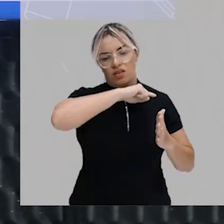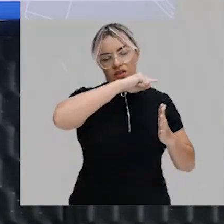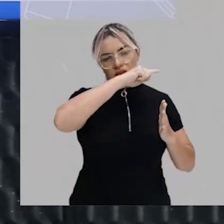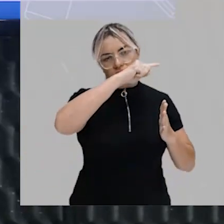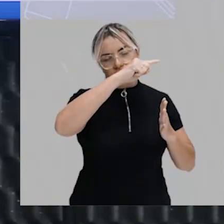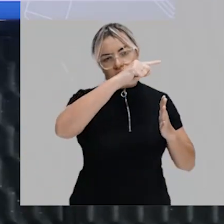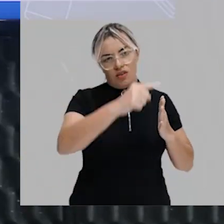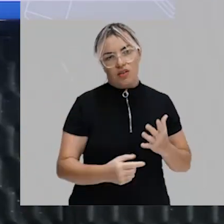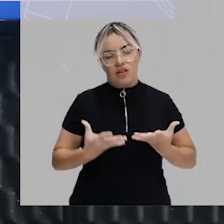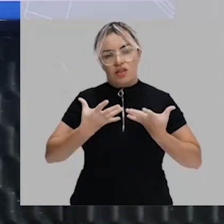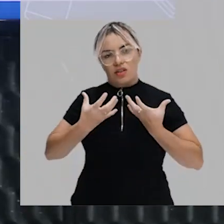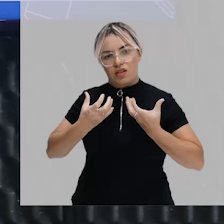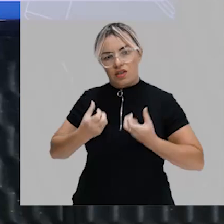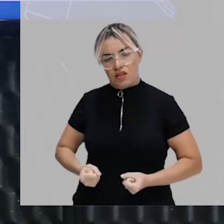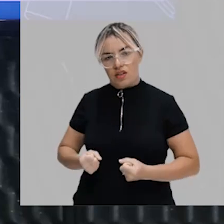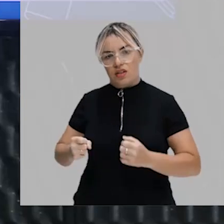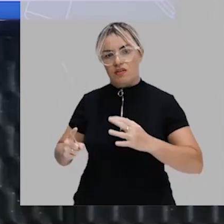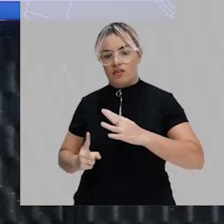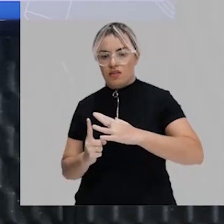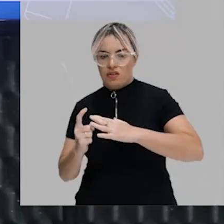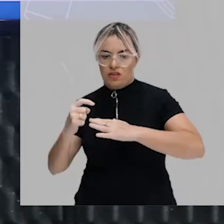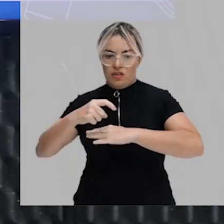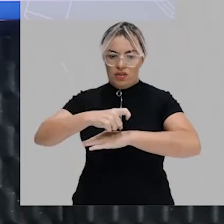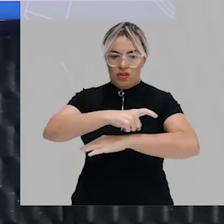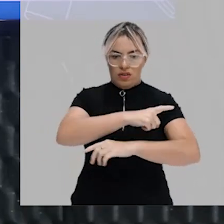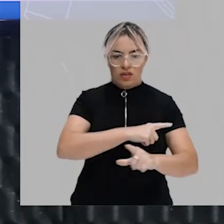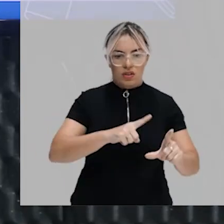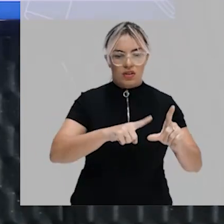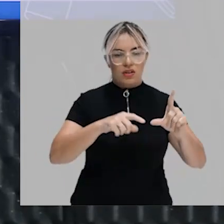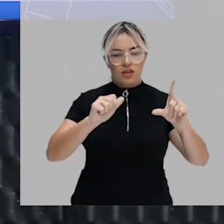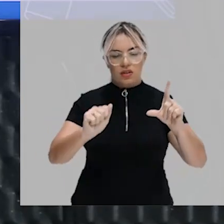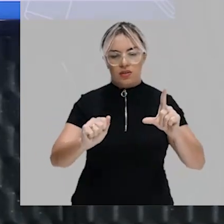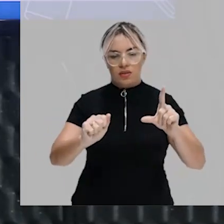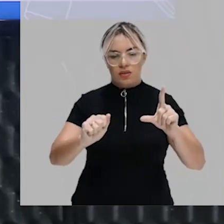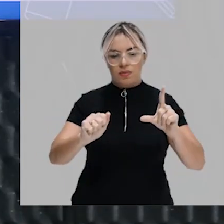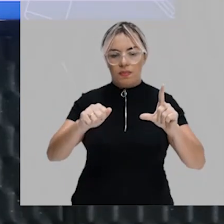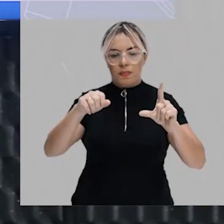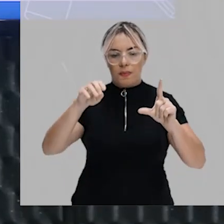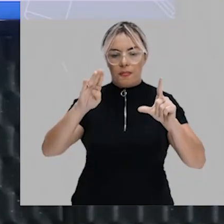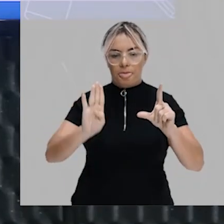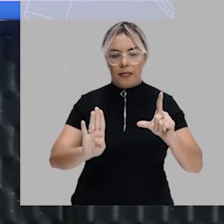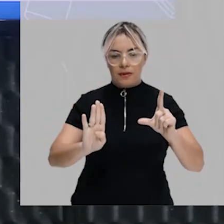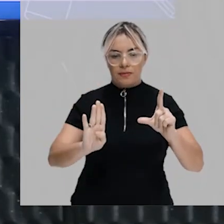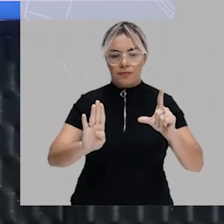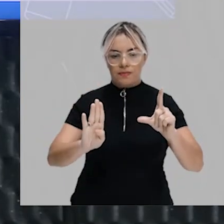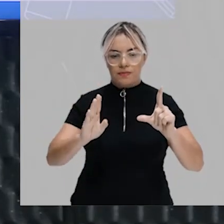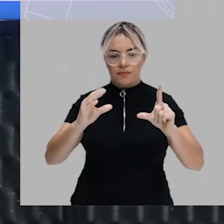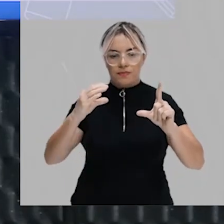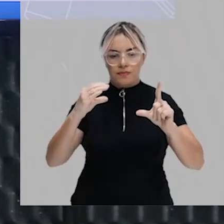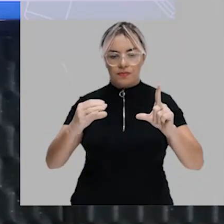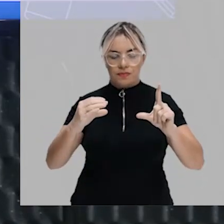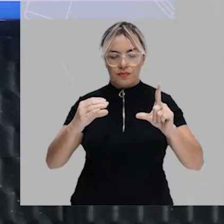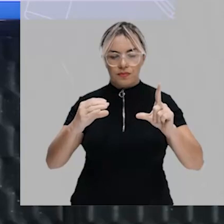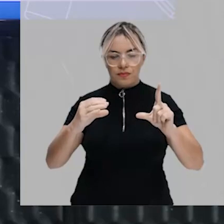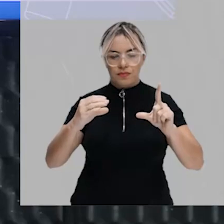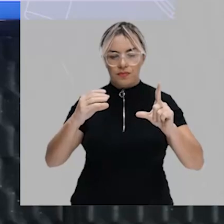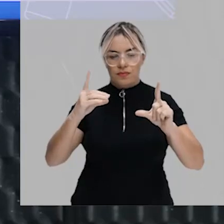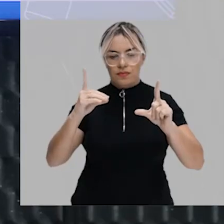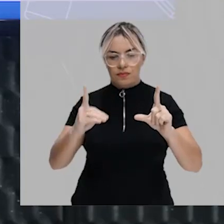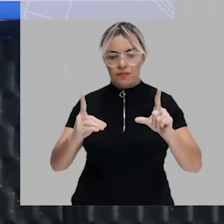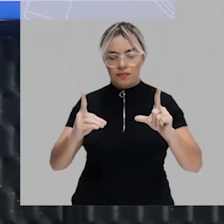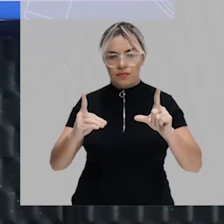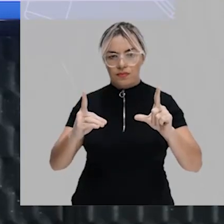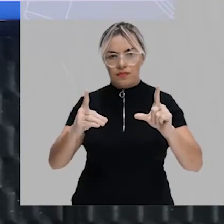a geração espontânea? Será que é Francesco Redi, Louis Pasteur, Aristóteles, Charles